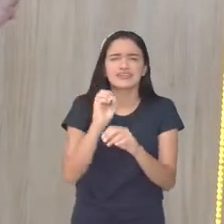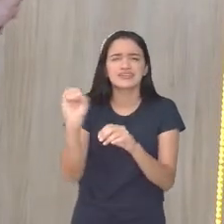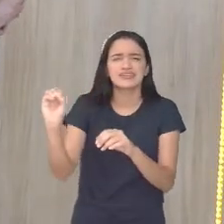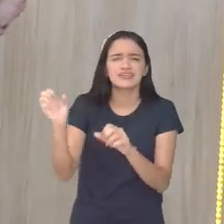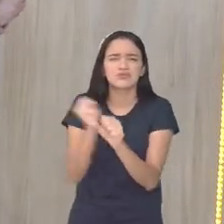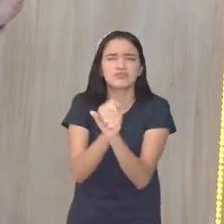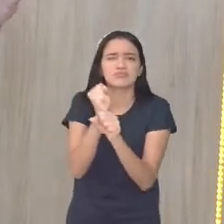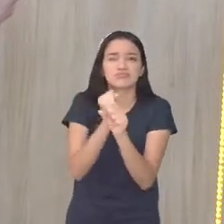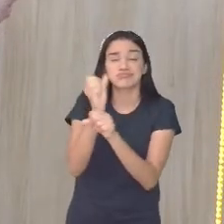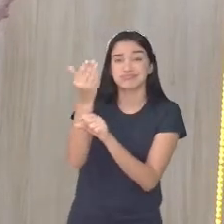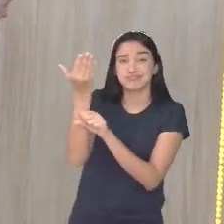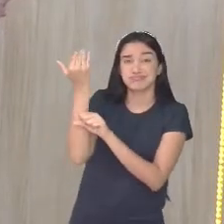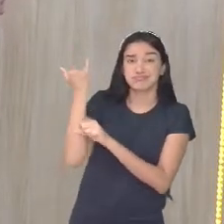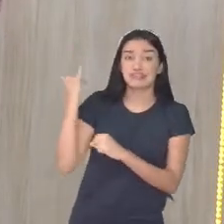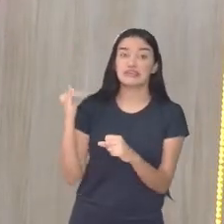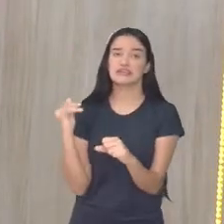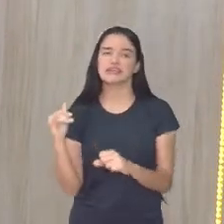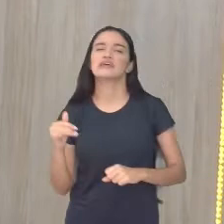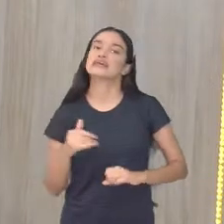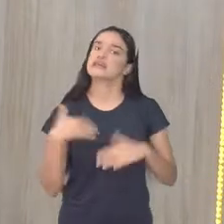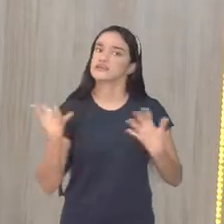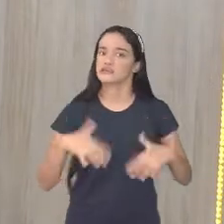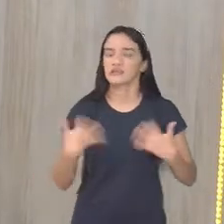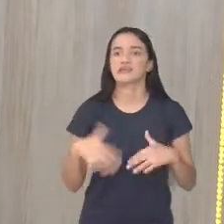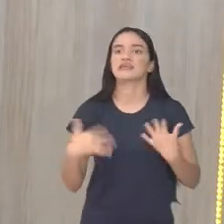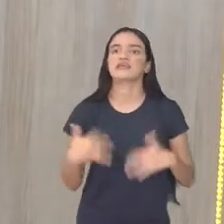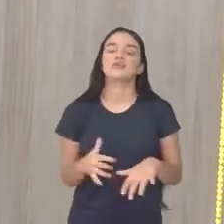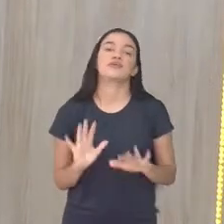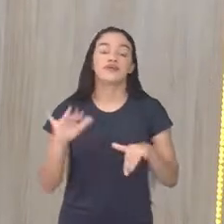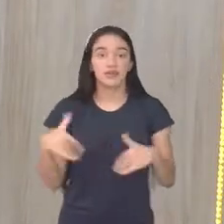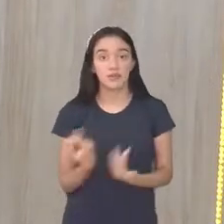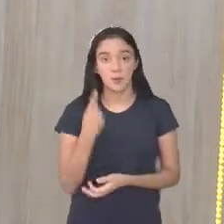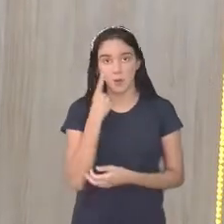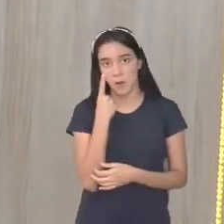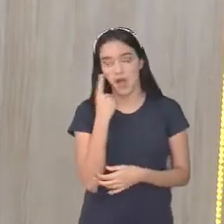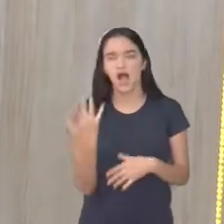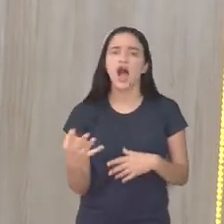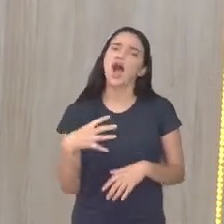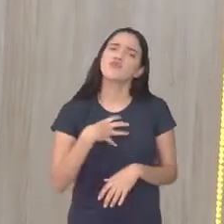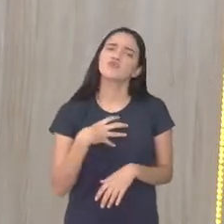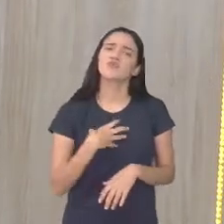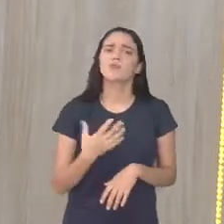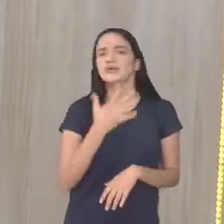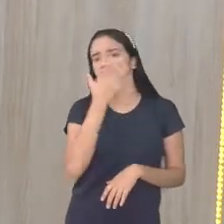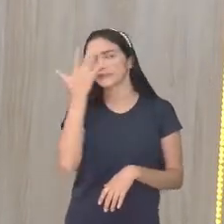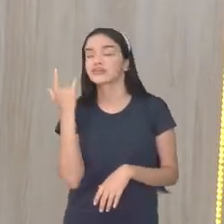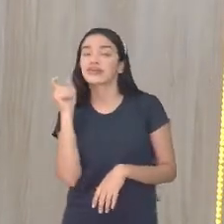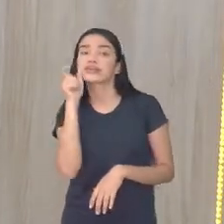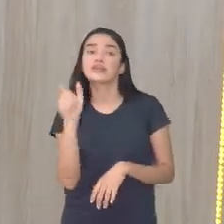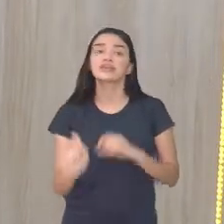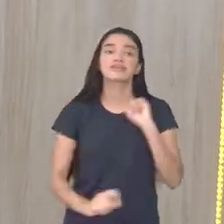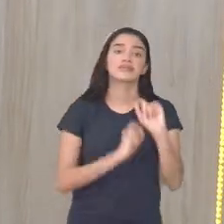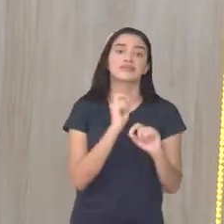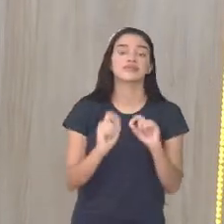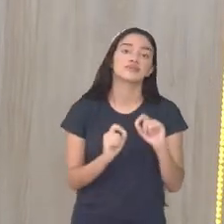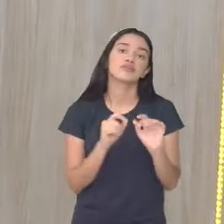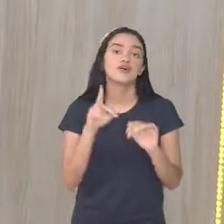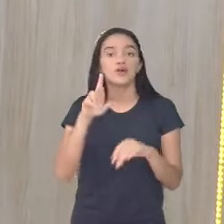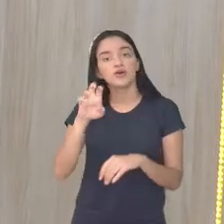utilizar para melhorar a sua vida, para fazer coisas novas, para inovar. Ou seja, né? todo ele tem uma técnica. Técnica